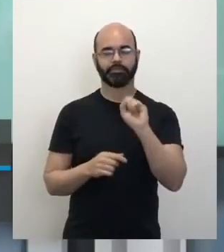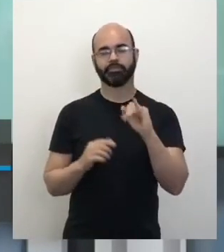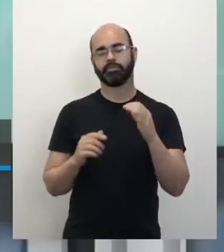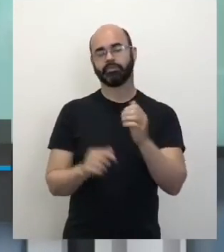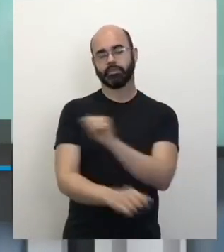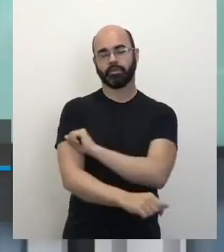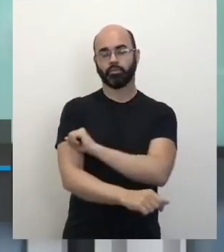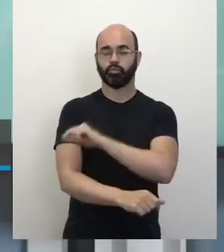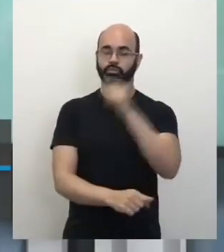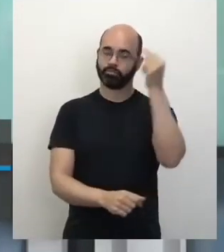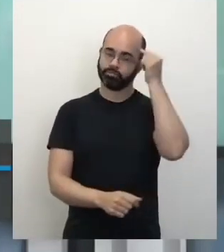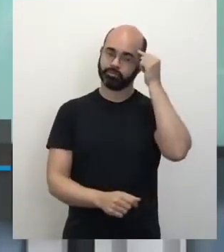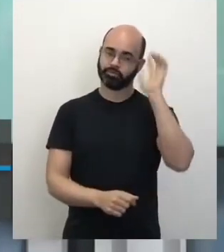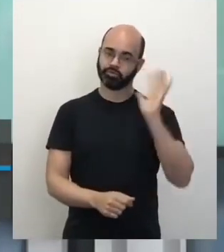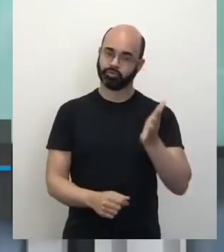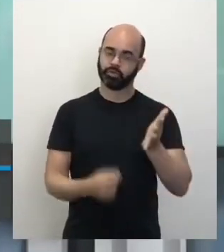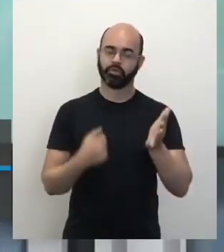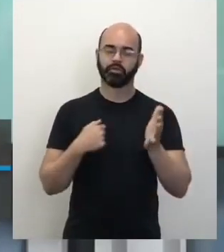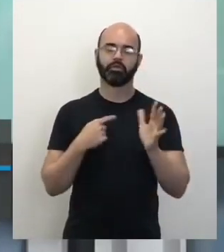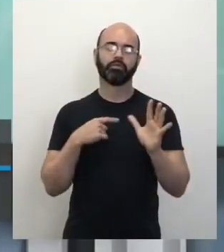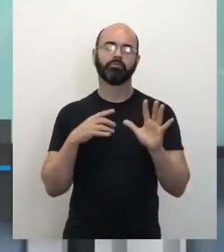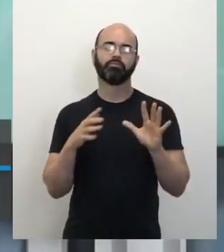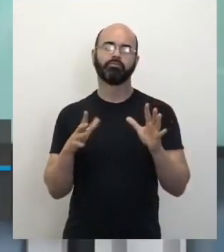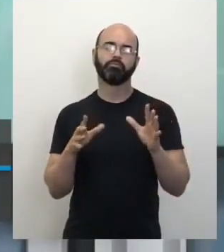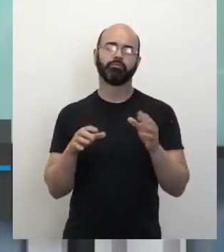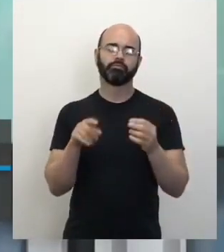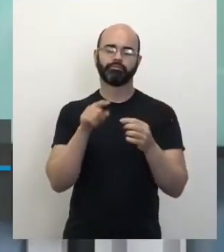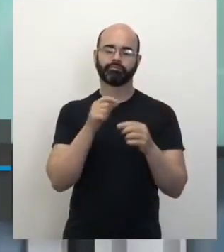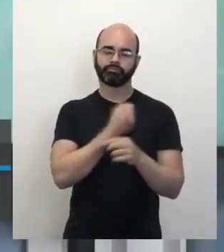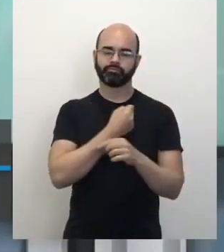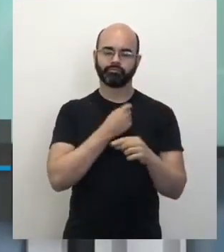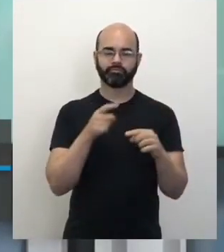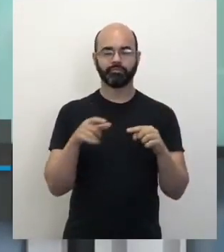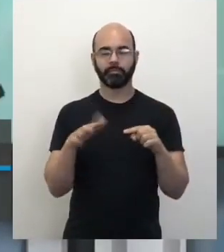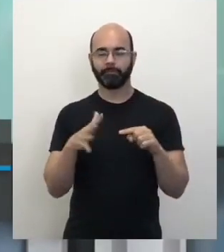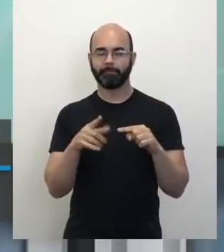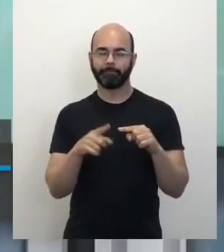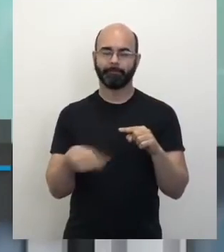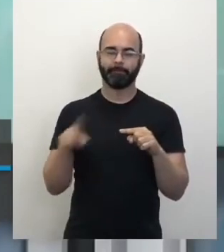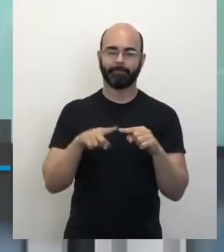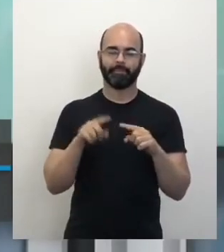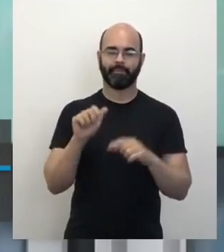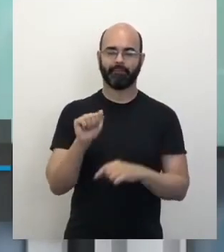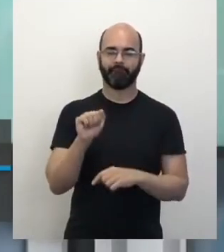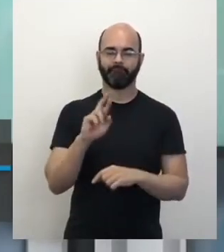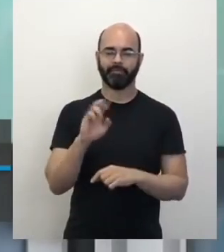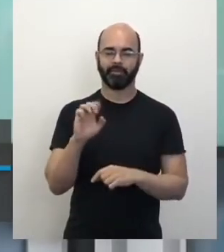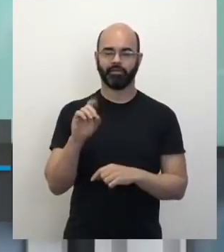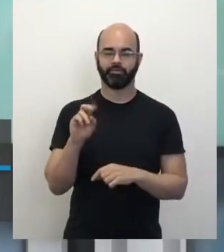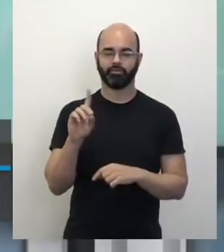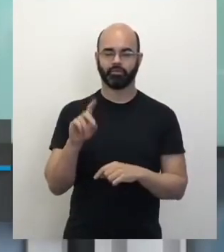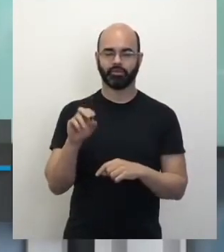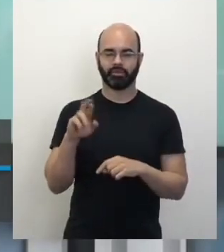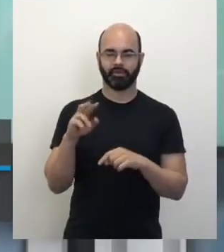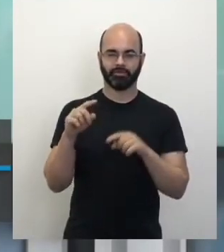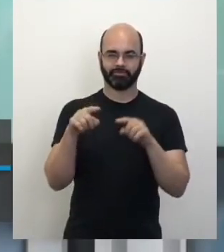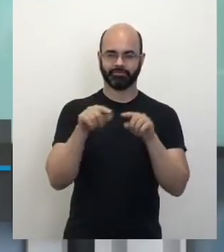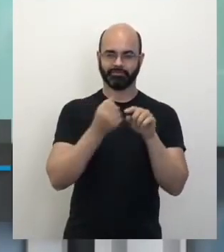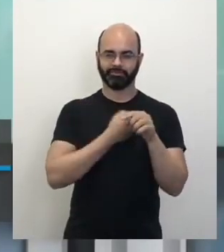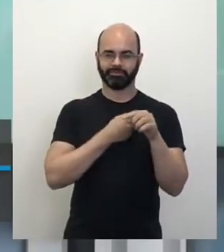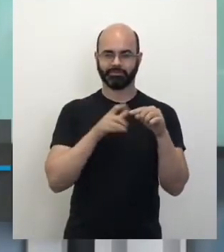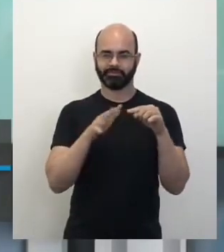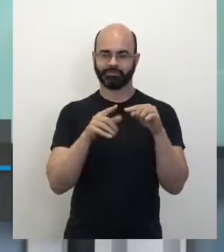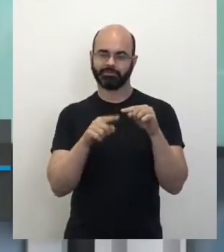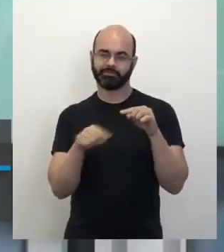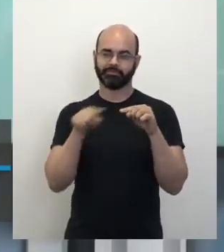pensaram como que eu posso arredondar. Como que eu posso pensar em algum arredondamento para isso, para eu poder fazer ali um cálculo mental?